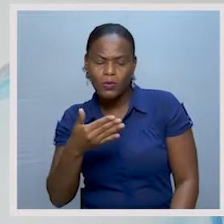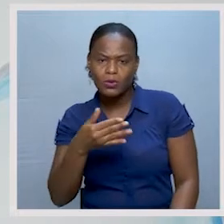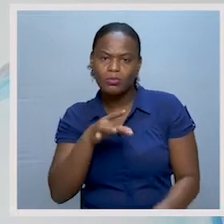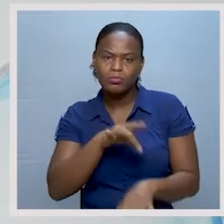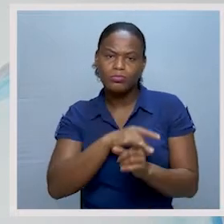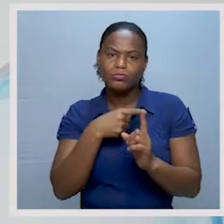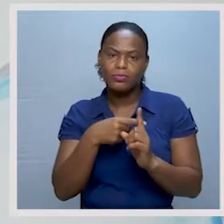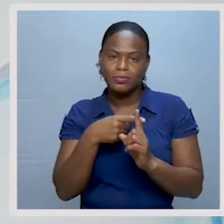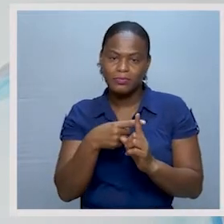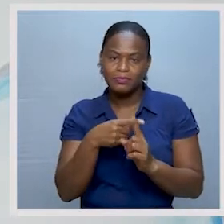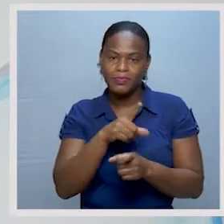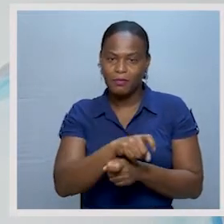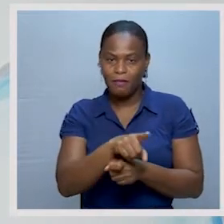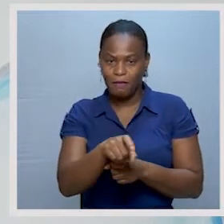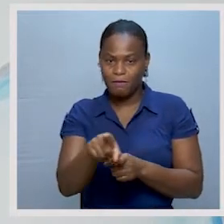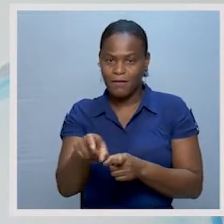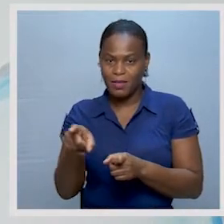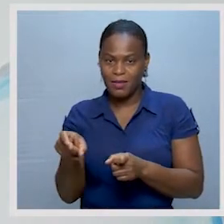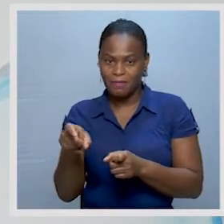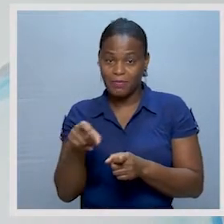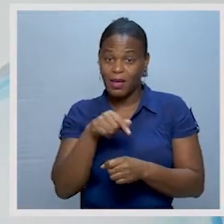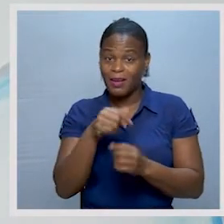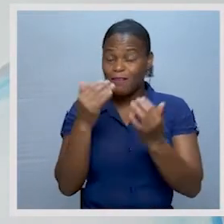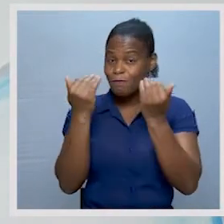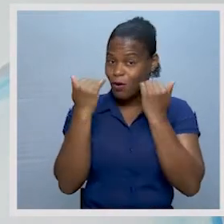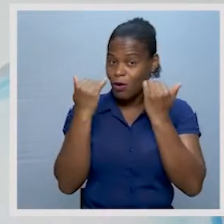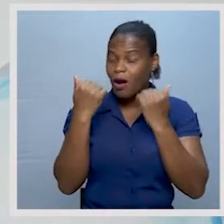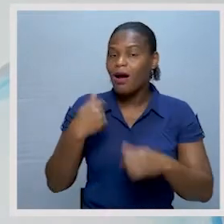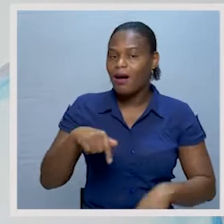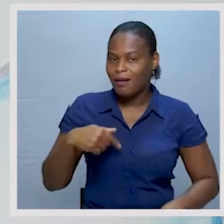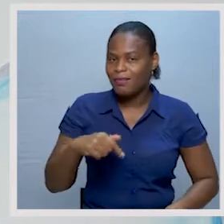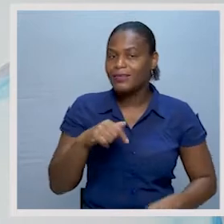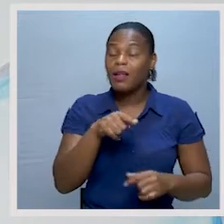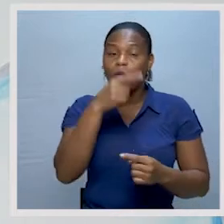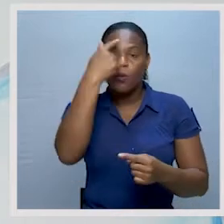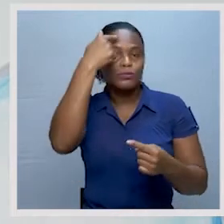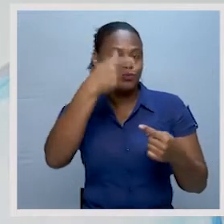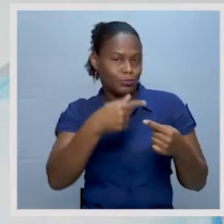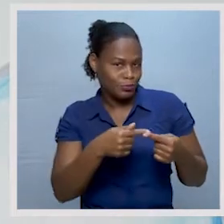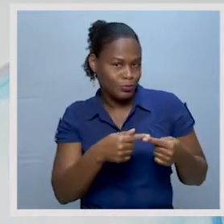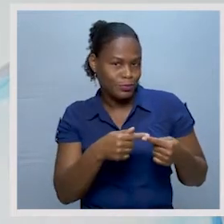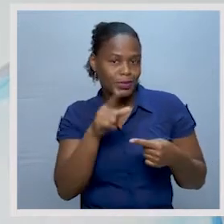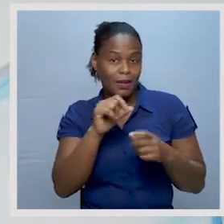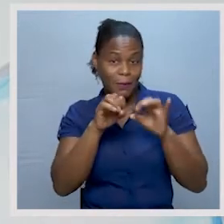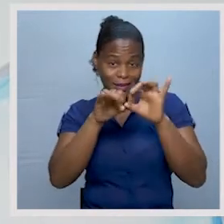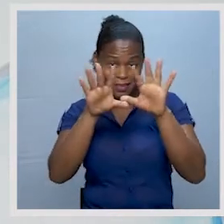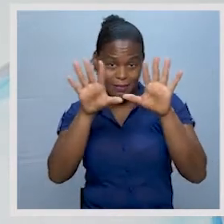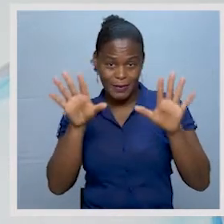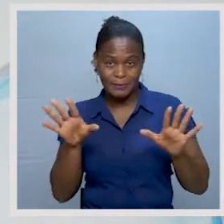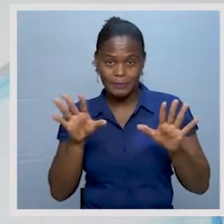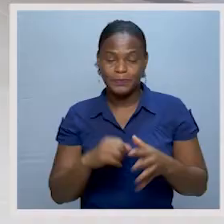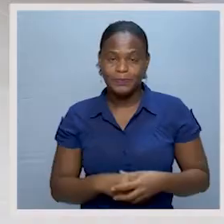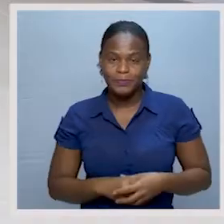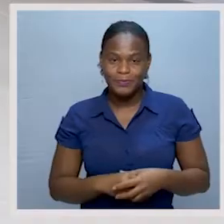de infecção por coronavírus. Aqui nós temos uma informação, é objetiva e é